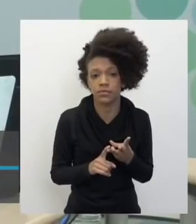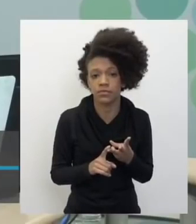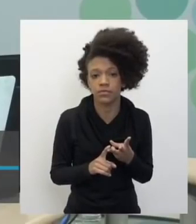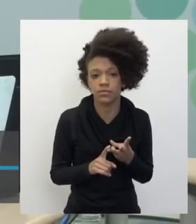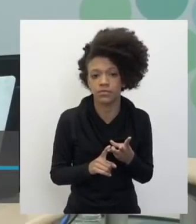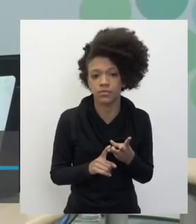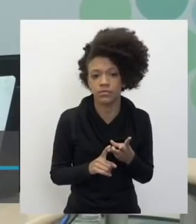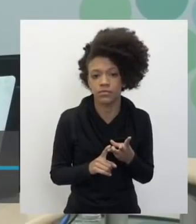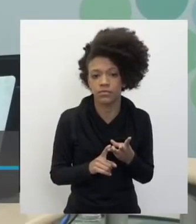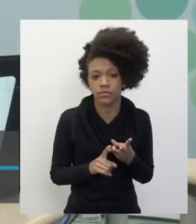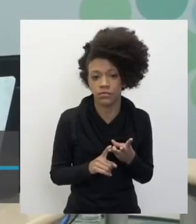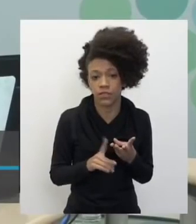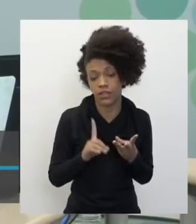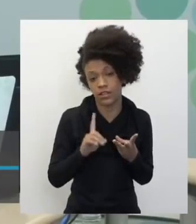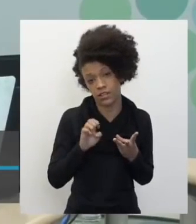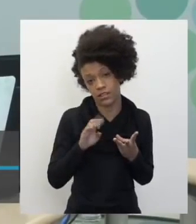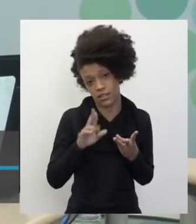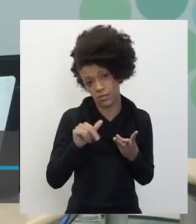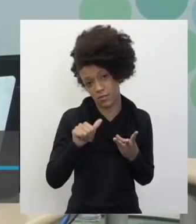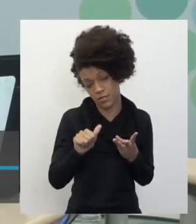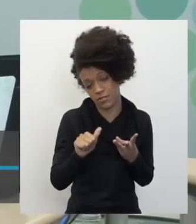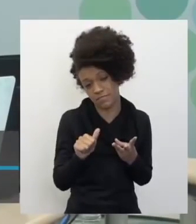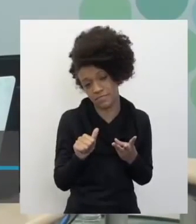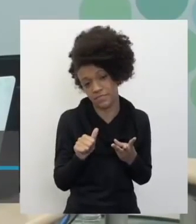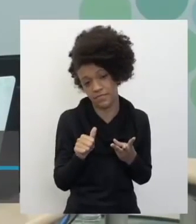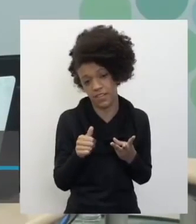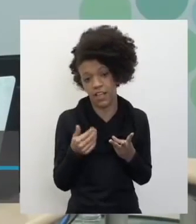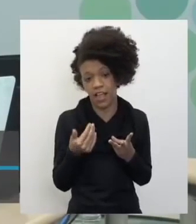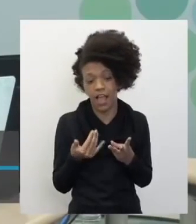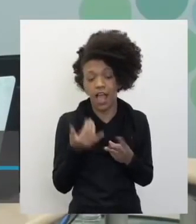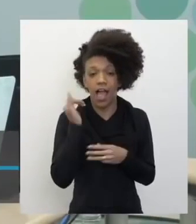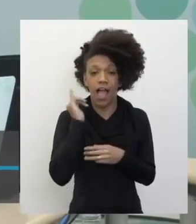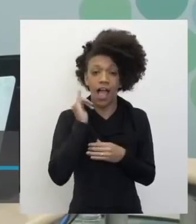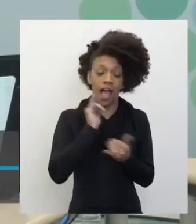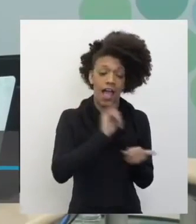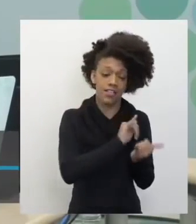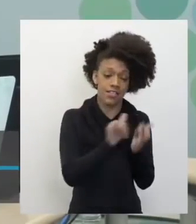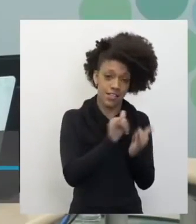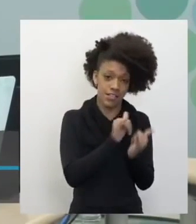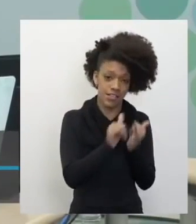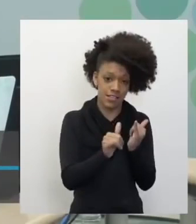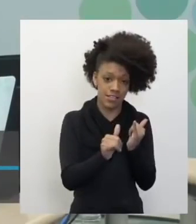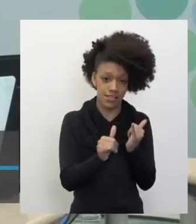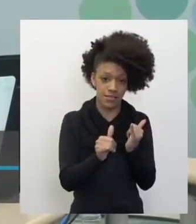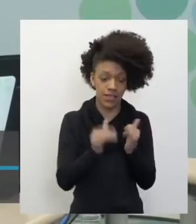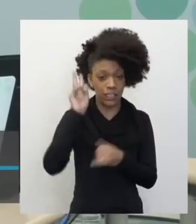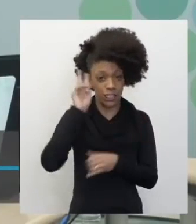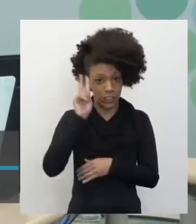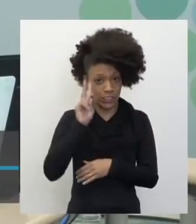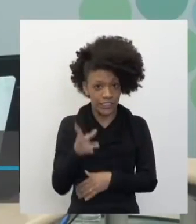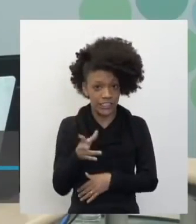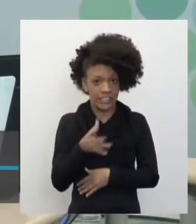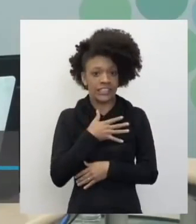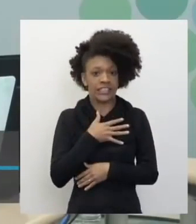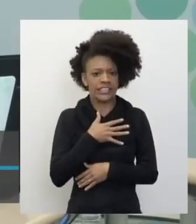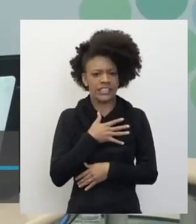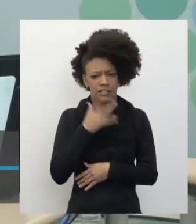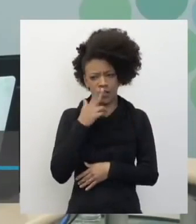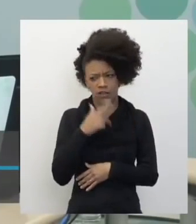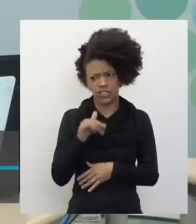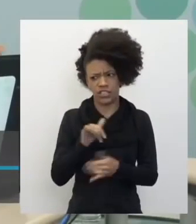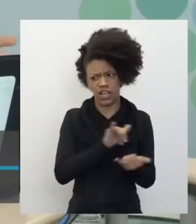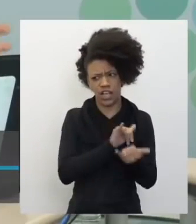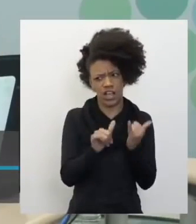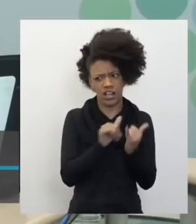E Débora disse assim, as lendas são histórias que assustam. Acho que ela deve estar pensando em